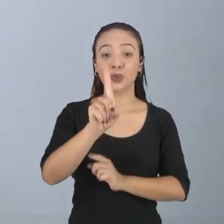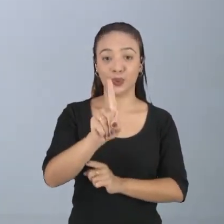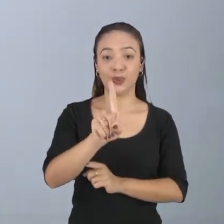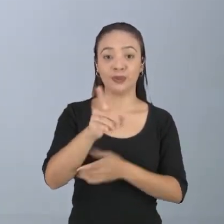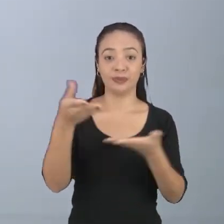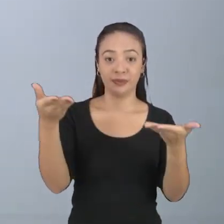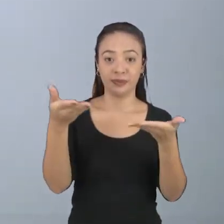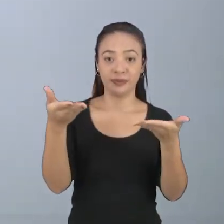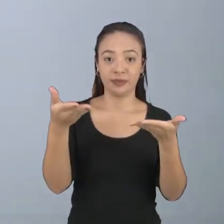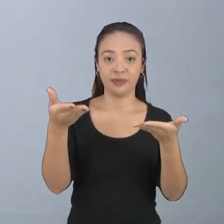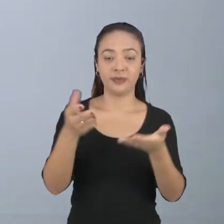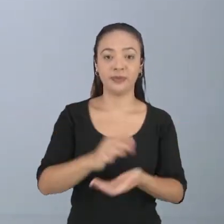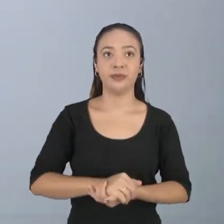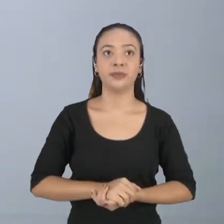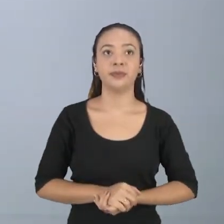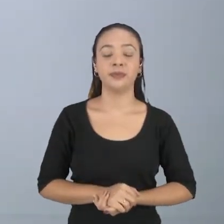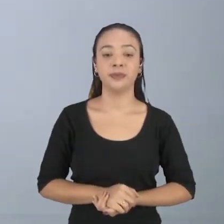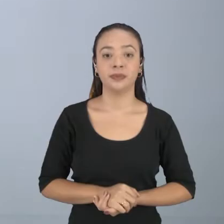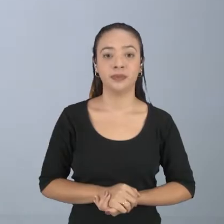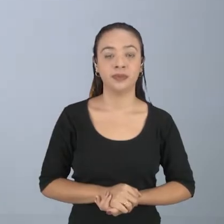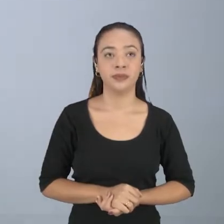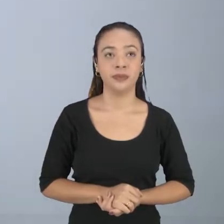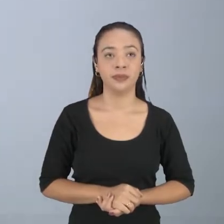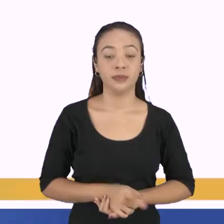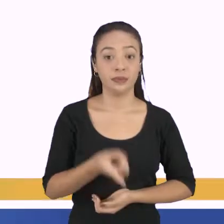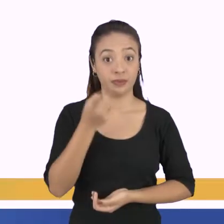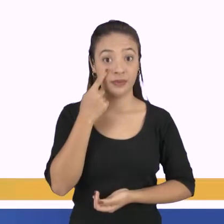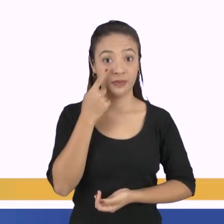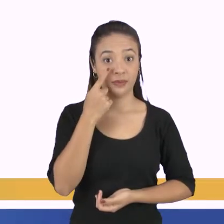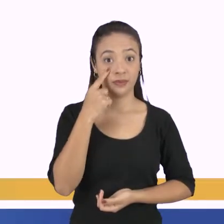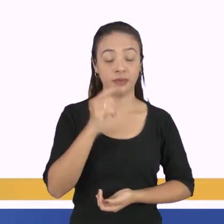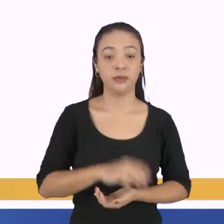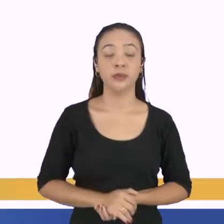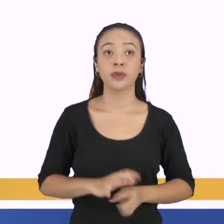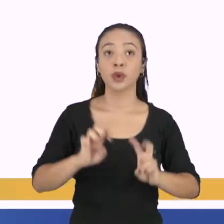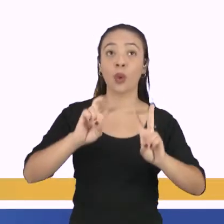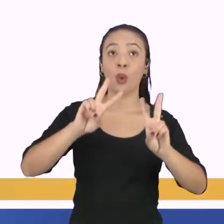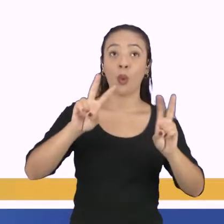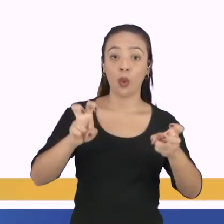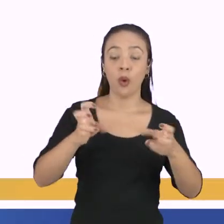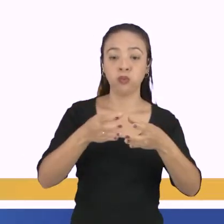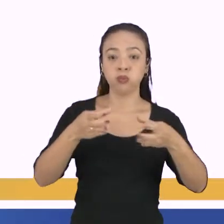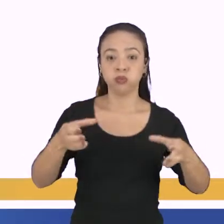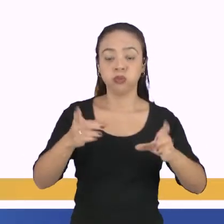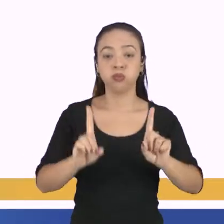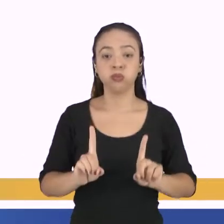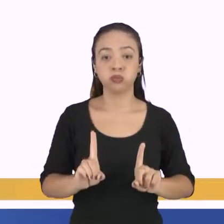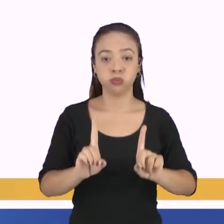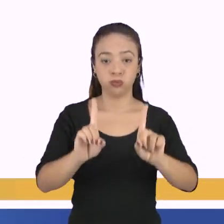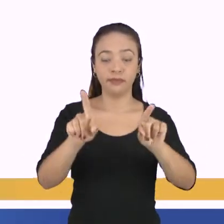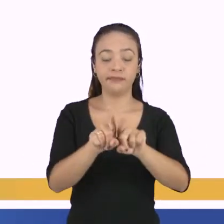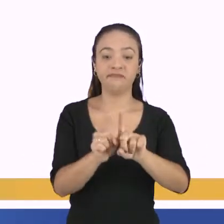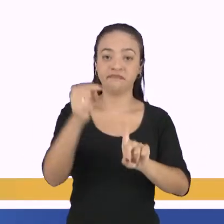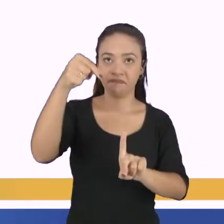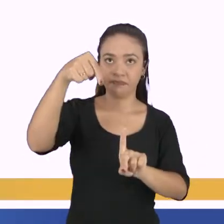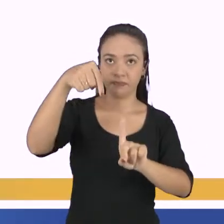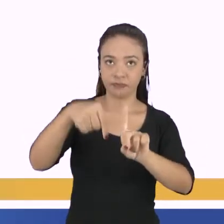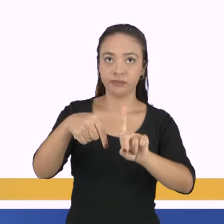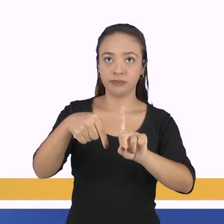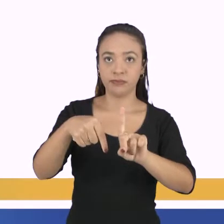questão aqui, o exercício 1. Olha o que fala o exercício 1. A respeito das grandezas